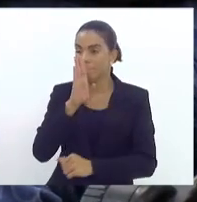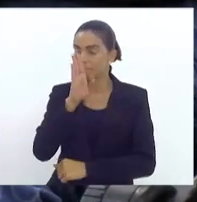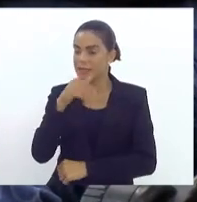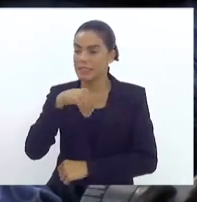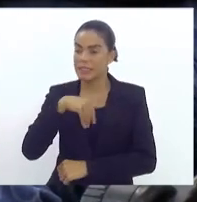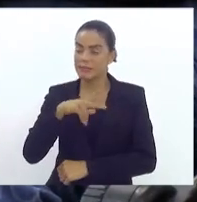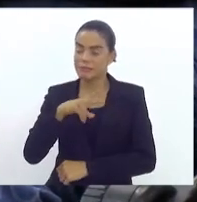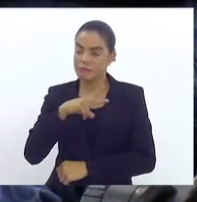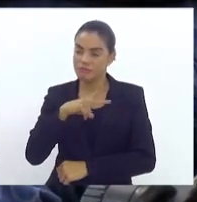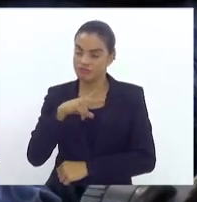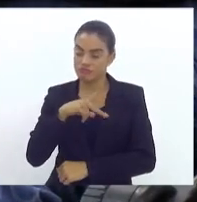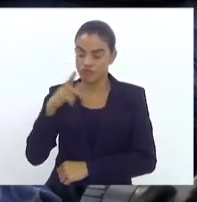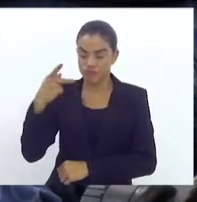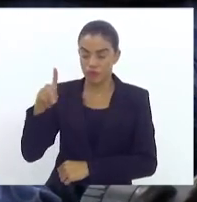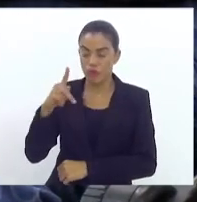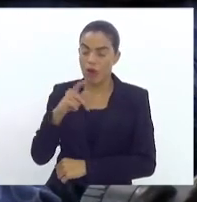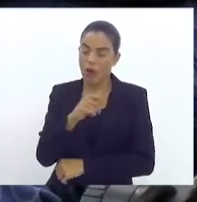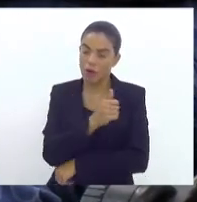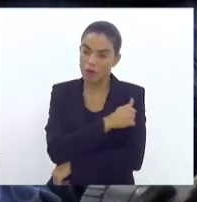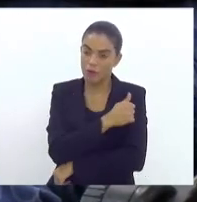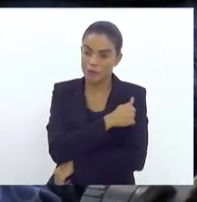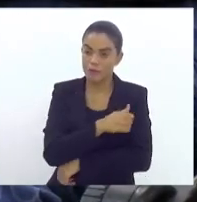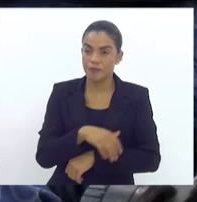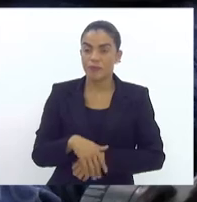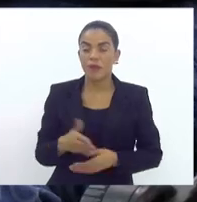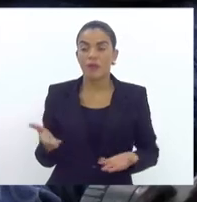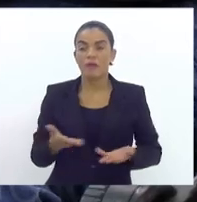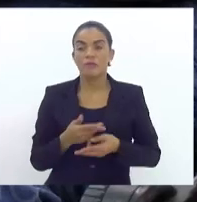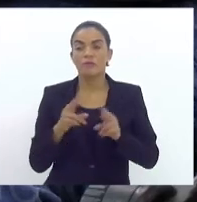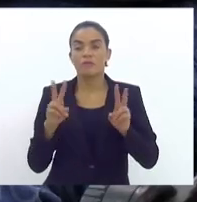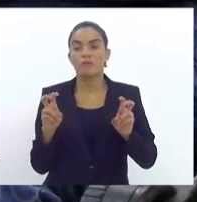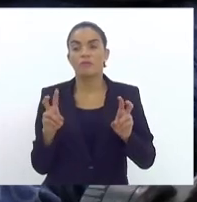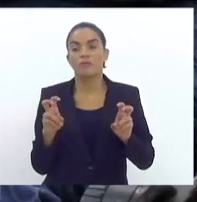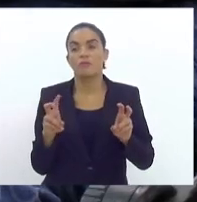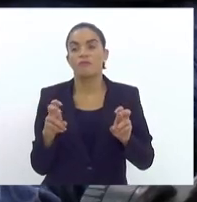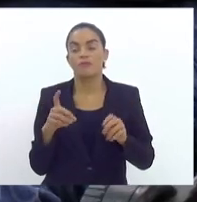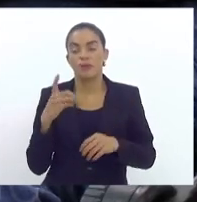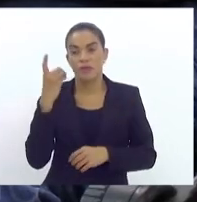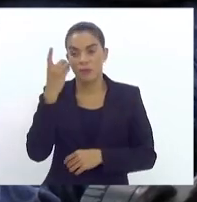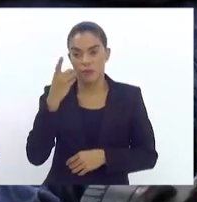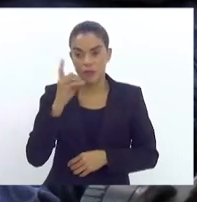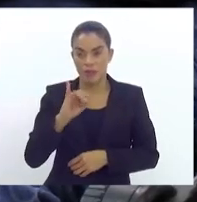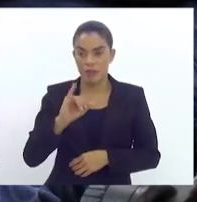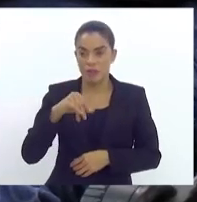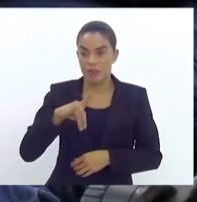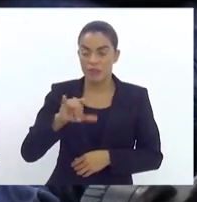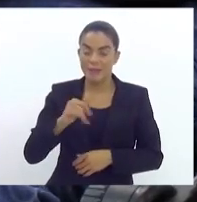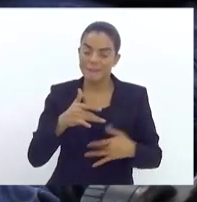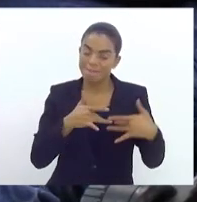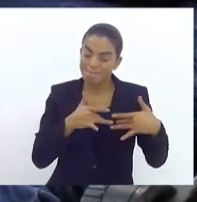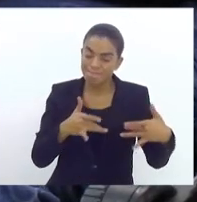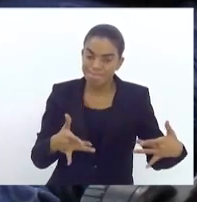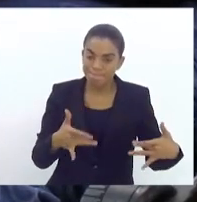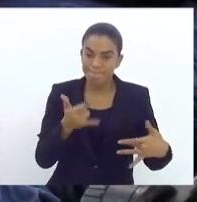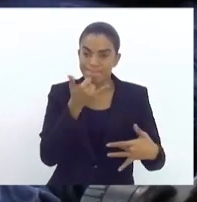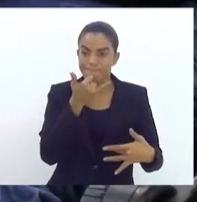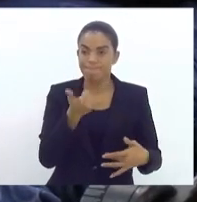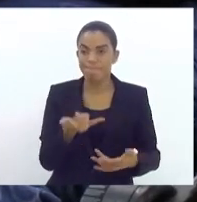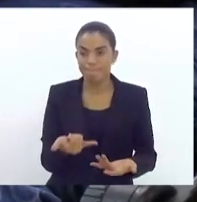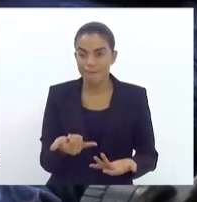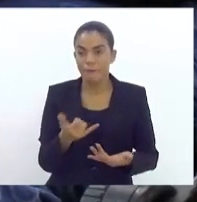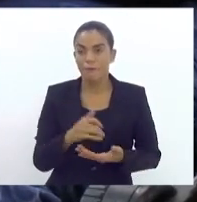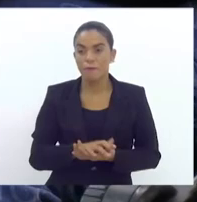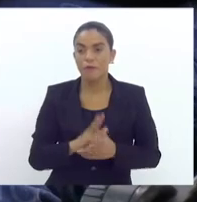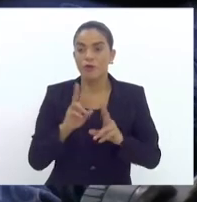devido desse aluno então agora em relação a minha solidariedade em relação